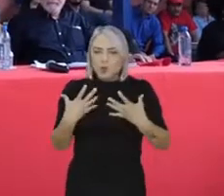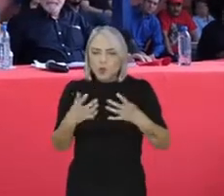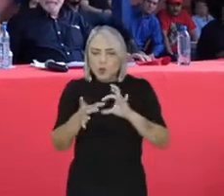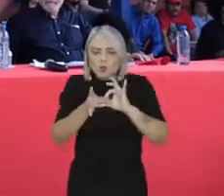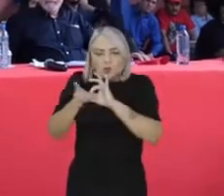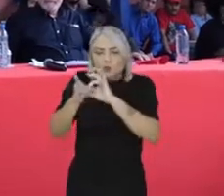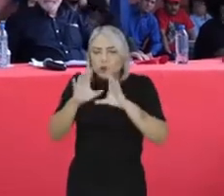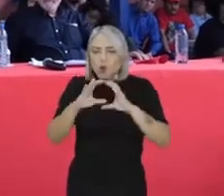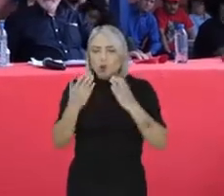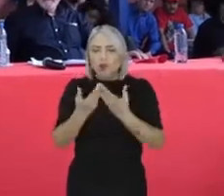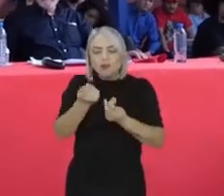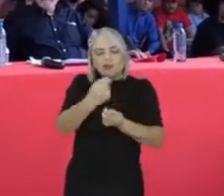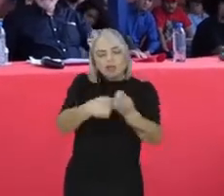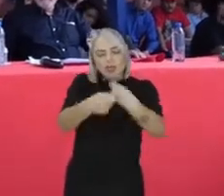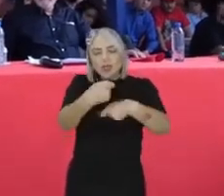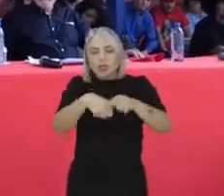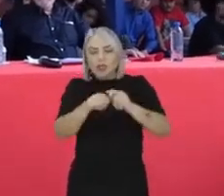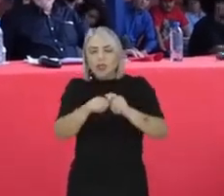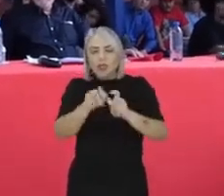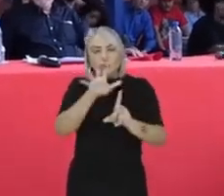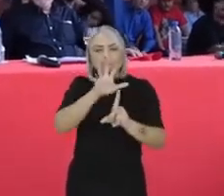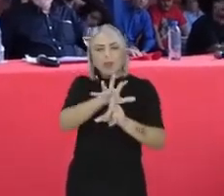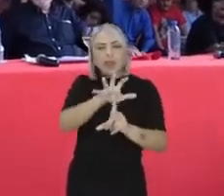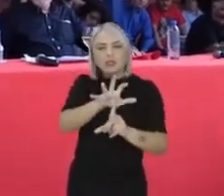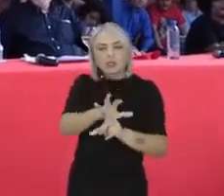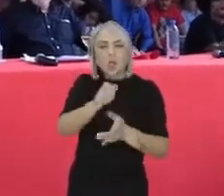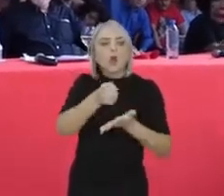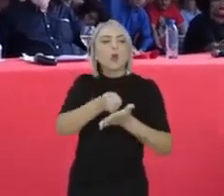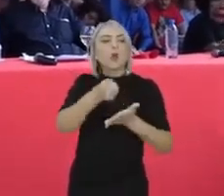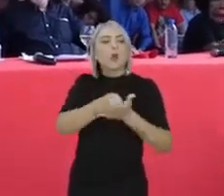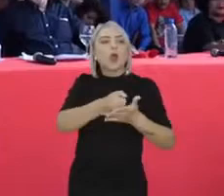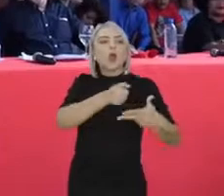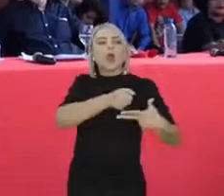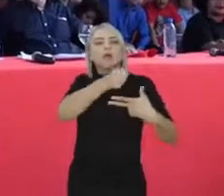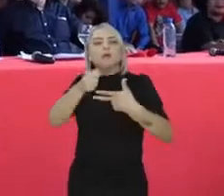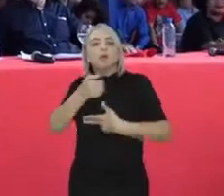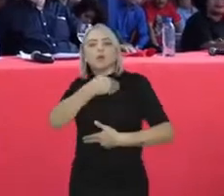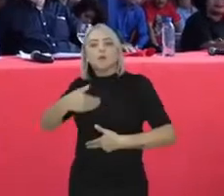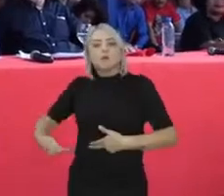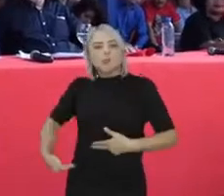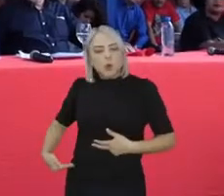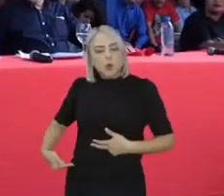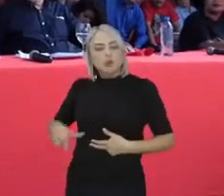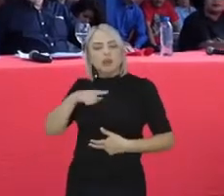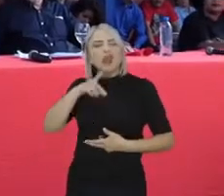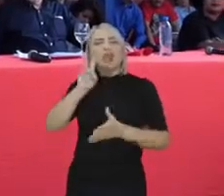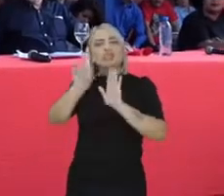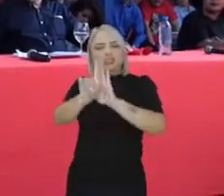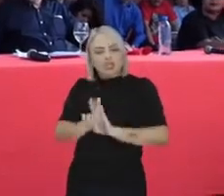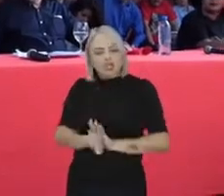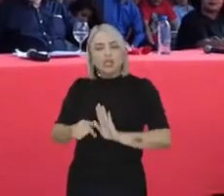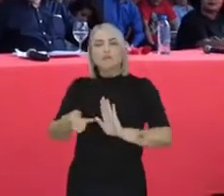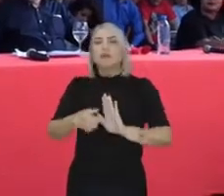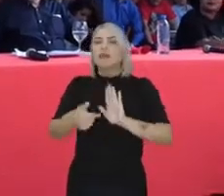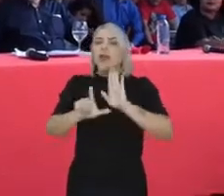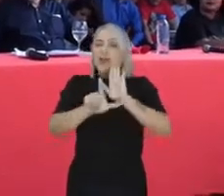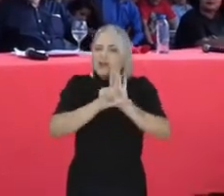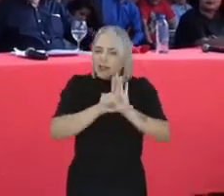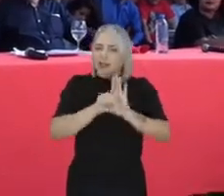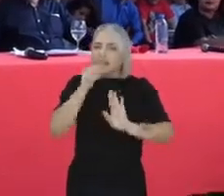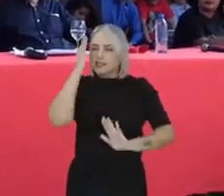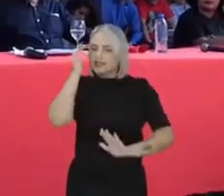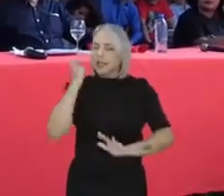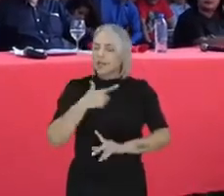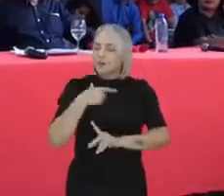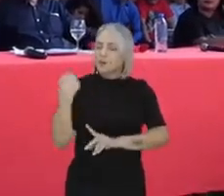negocia, pressiona, exige do poder público aquilo que é direito, aquilo que está na lei, sabe conquistar, sabe